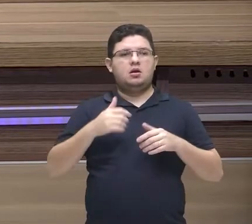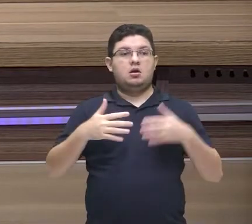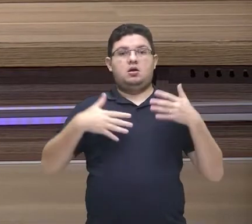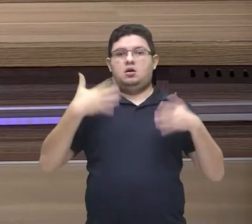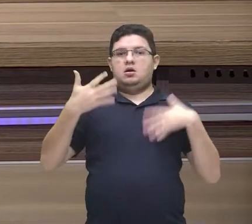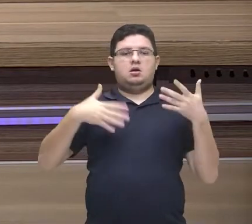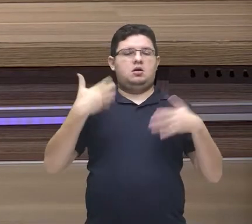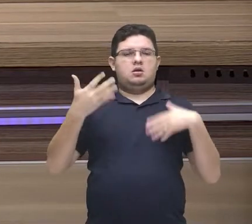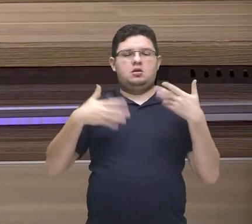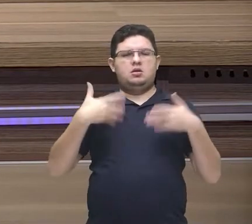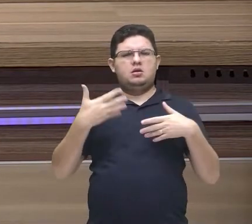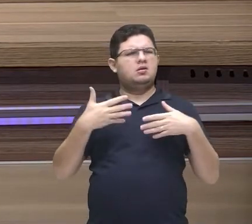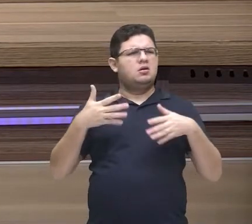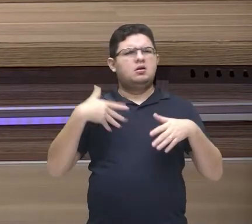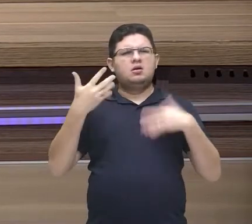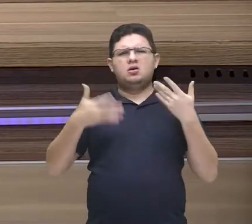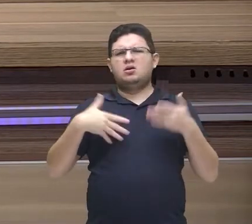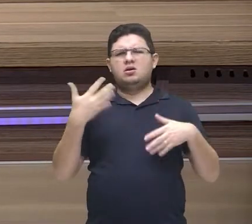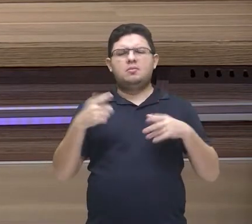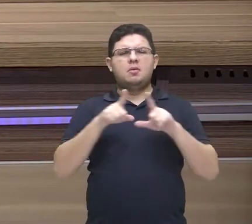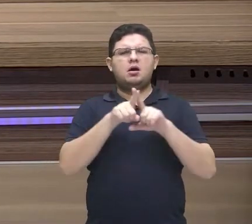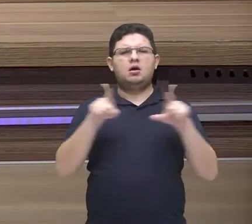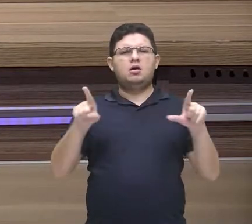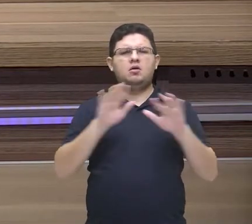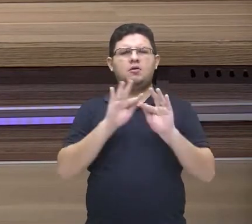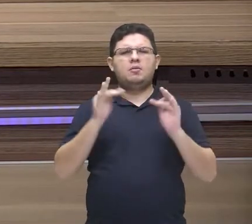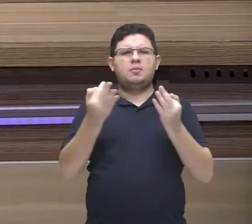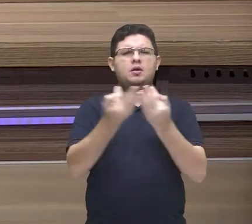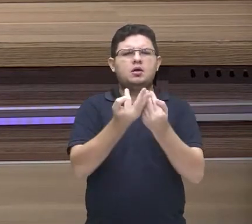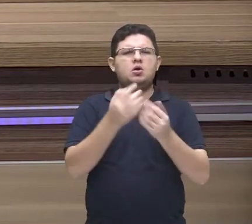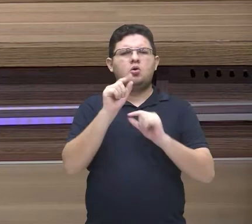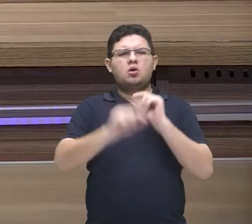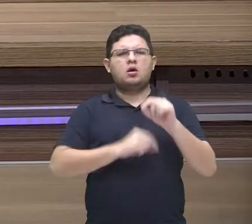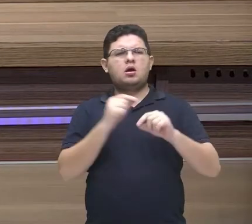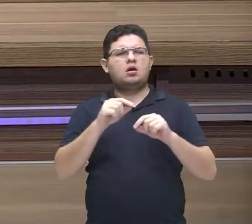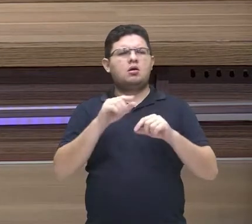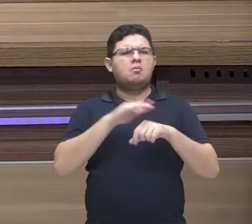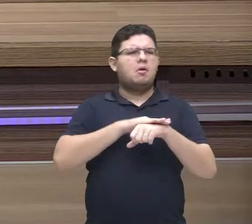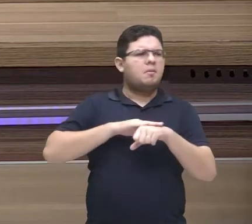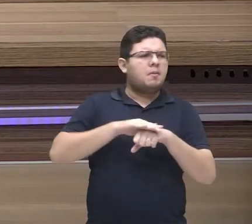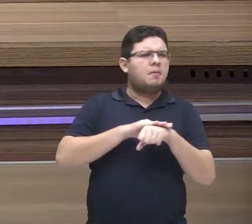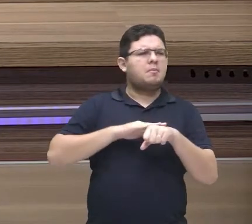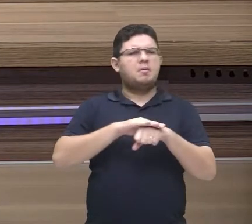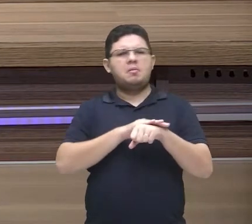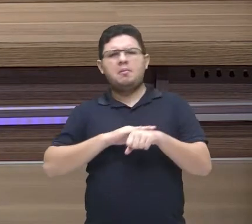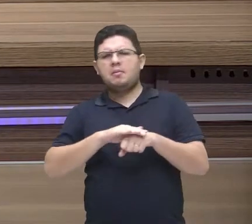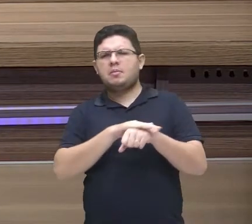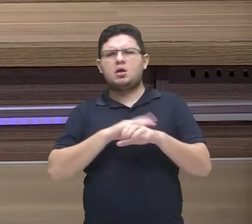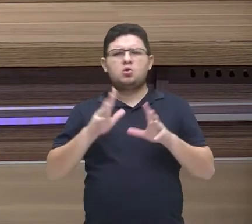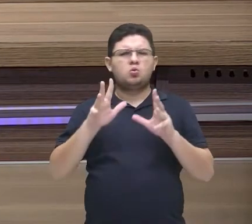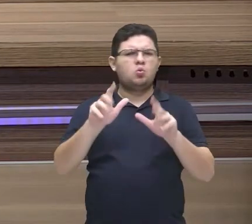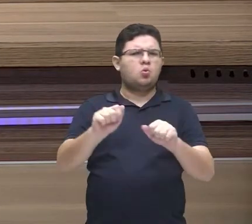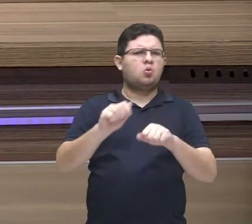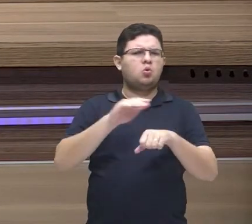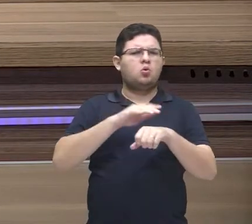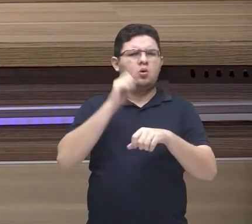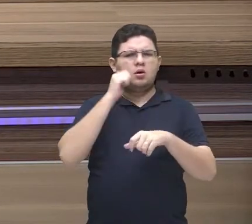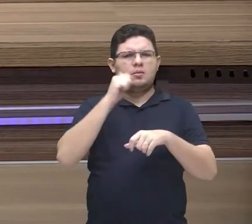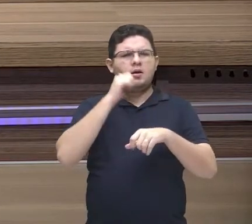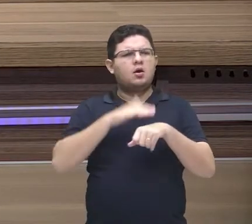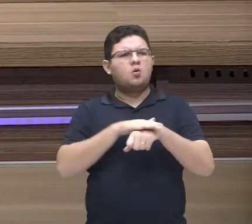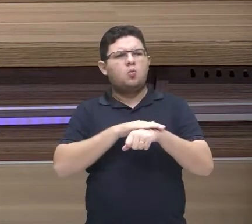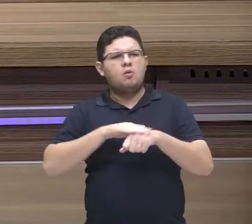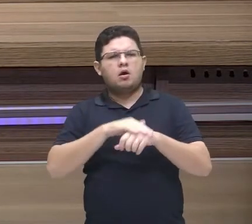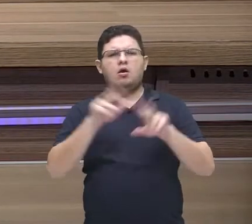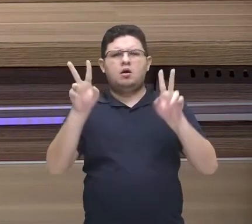menstruação, ela ouve a mãe falar, a avó falar, a tataravó, a vizinha, a tia, todas as mulheres falam de menstruação, mas